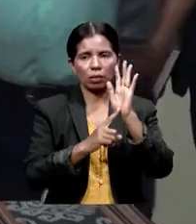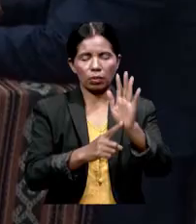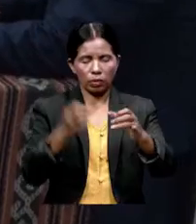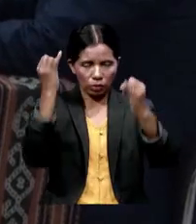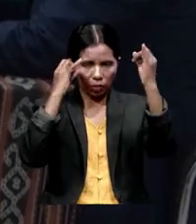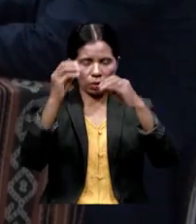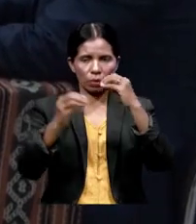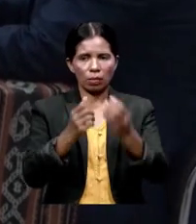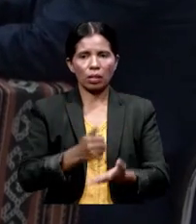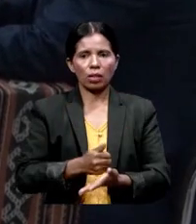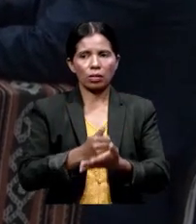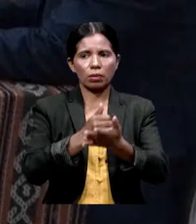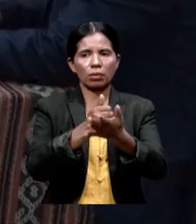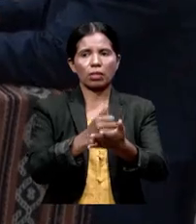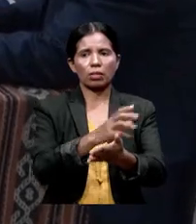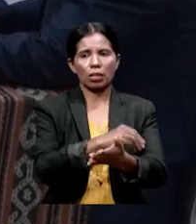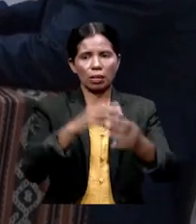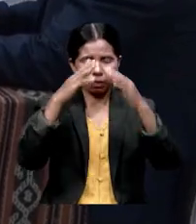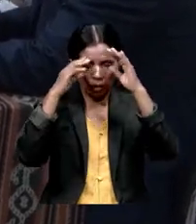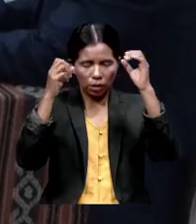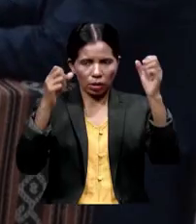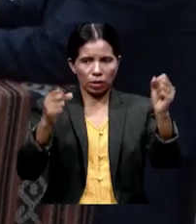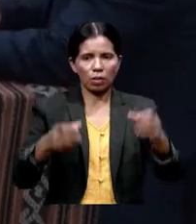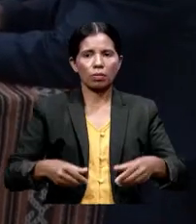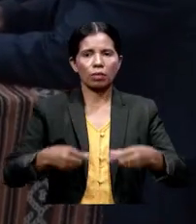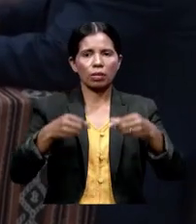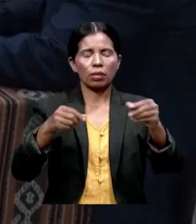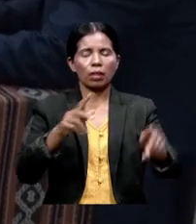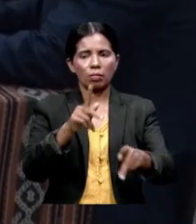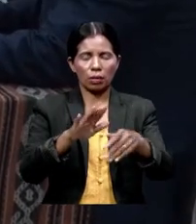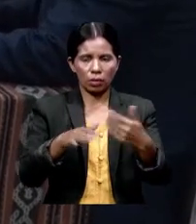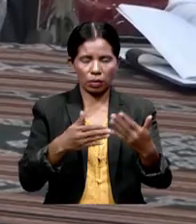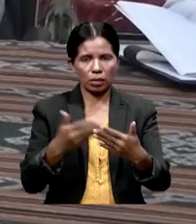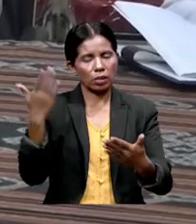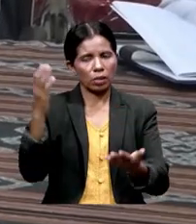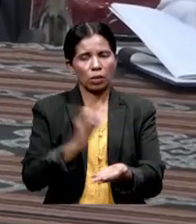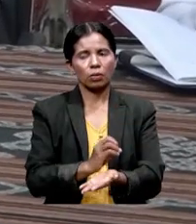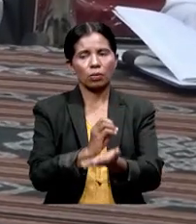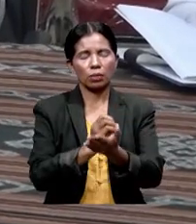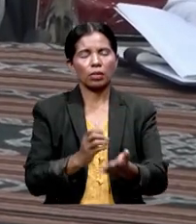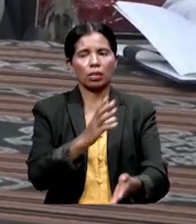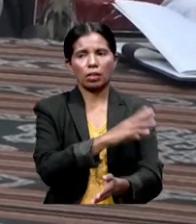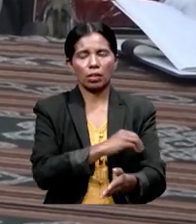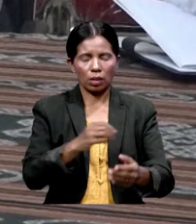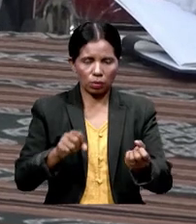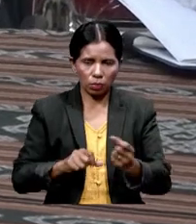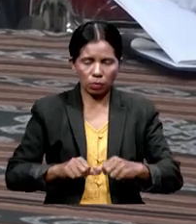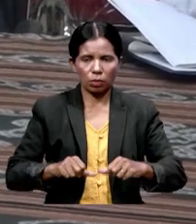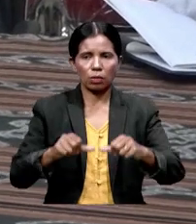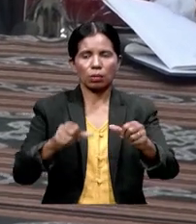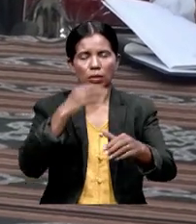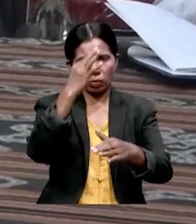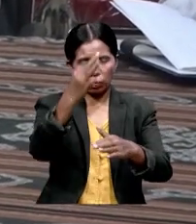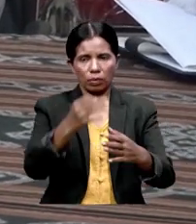a apoia na cidade básica na Presidência da República, foi na comunidade Iha ou Ecusse durante né, no ato continua e